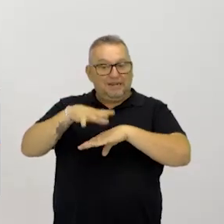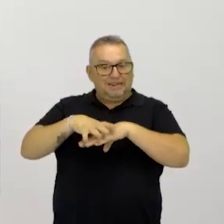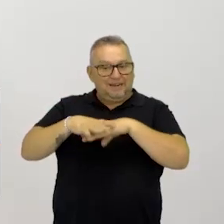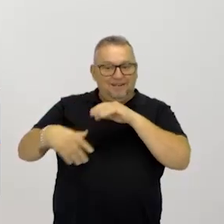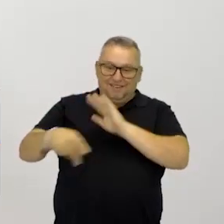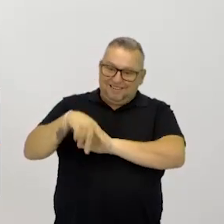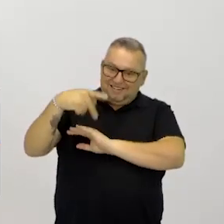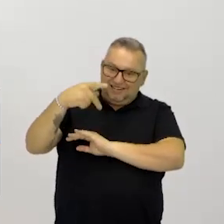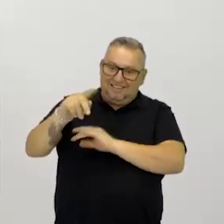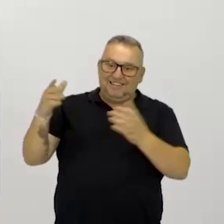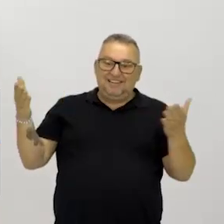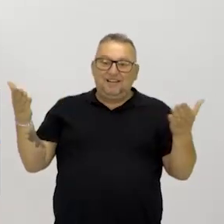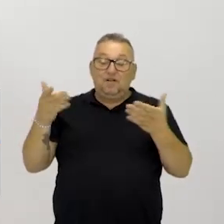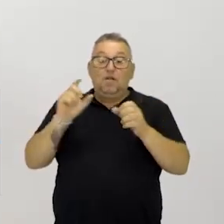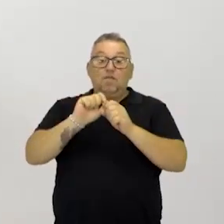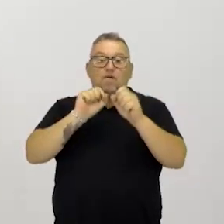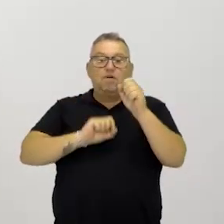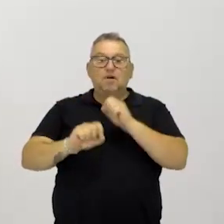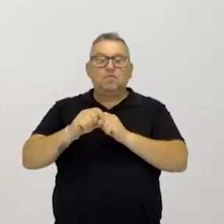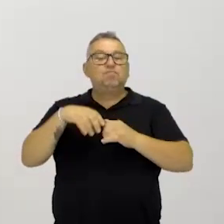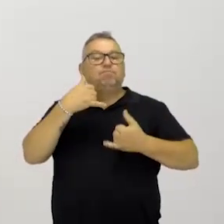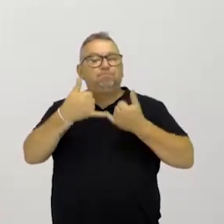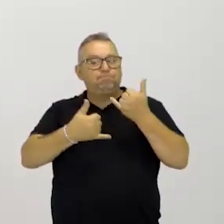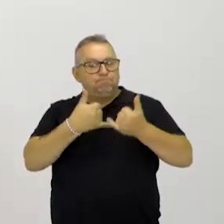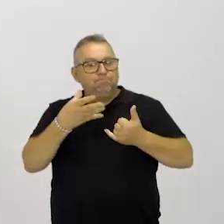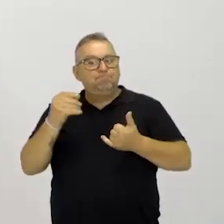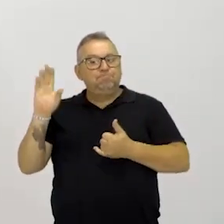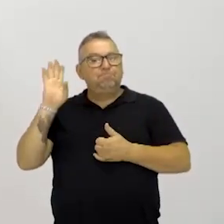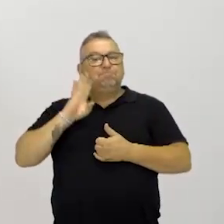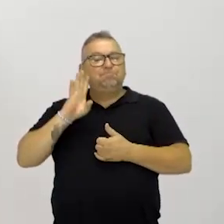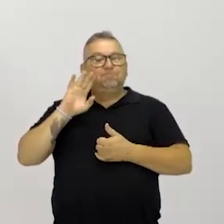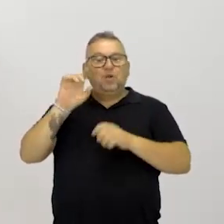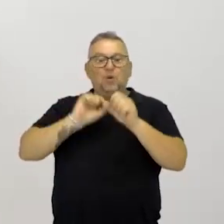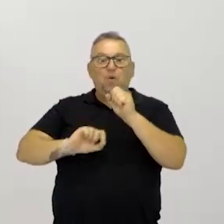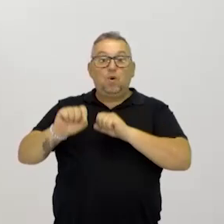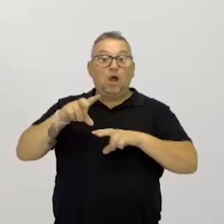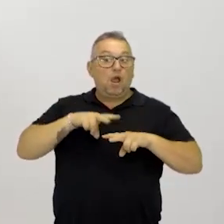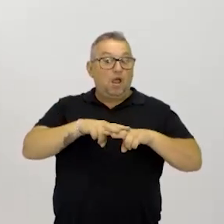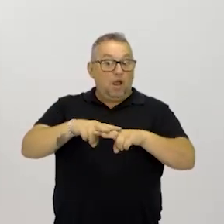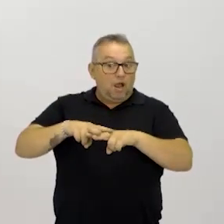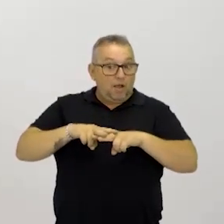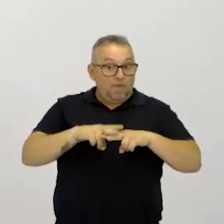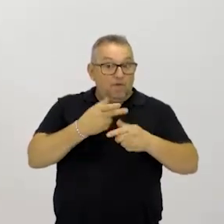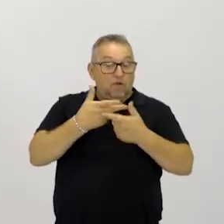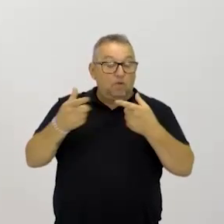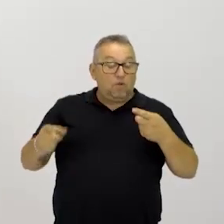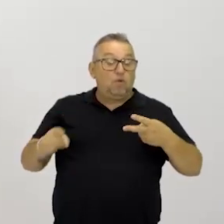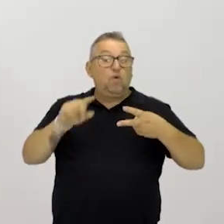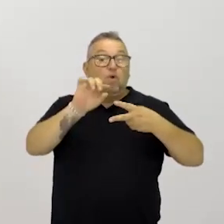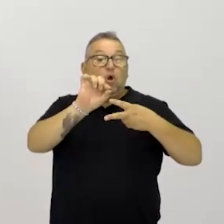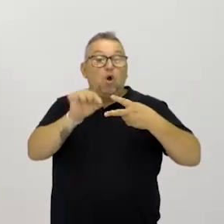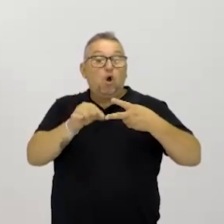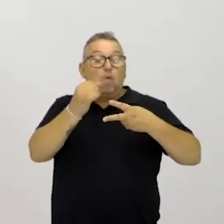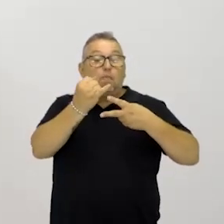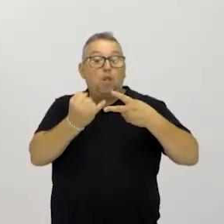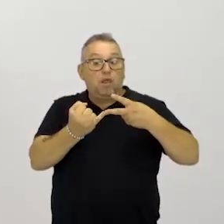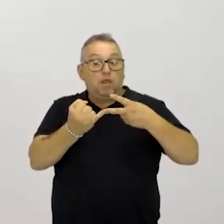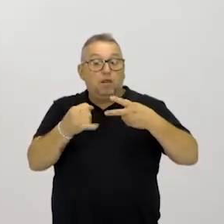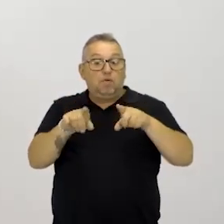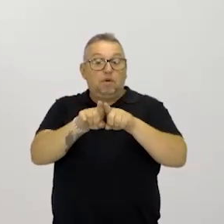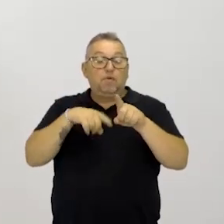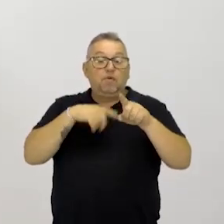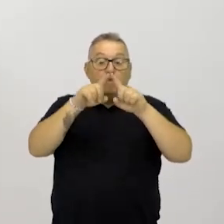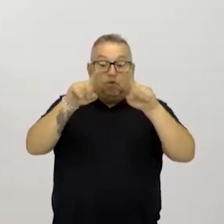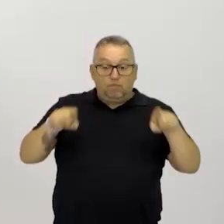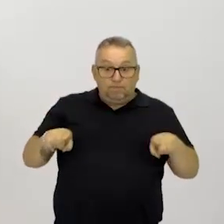matemática, e hoje nós vamos fazer um jogo muito bacana a respeito de revisão sobre os polígonos, né? Então nós falamos dos